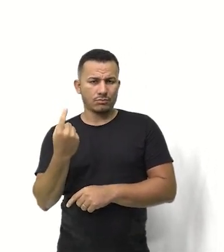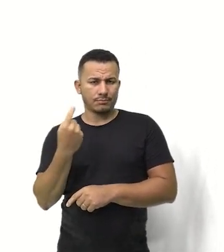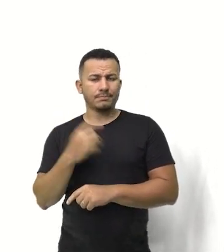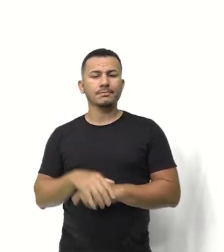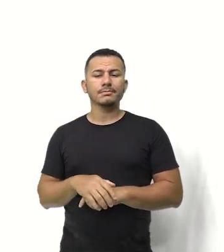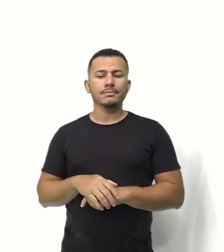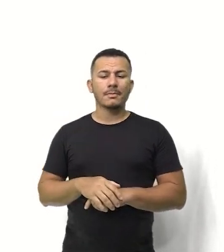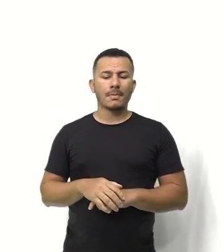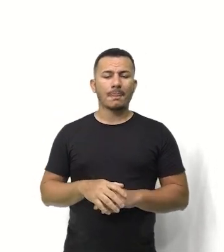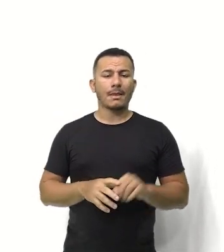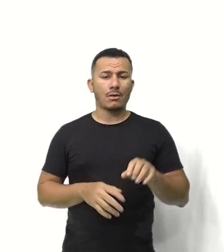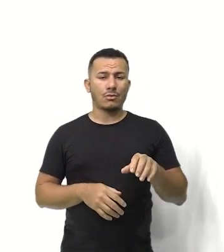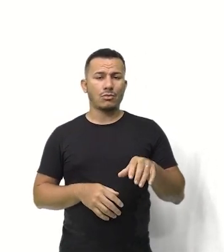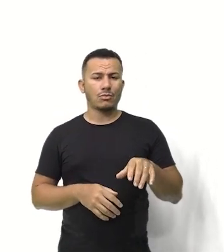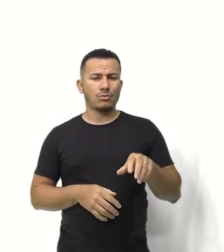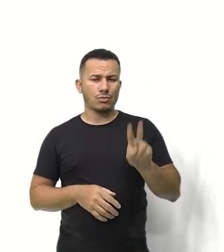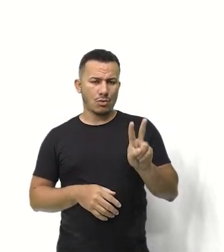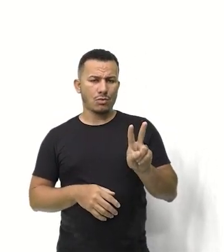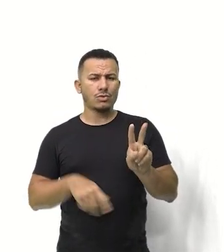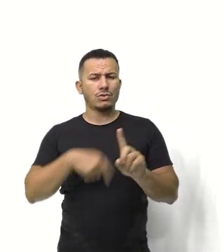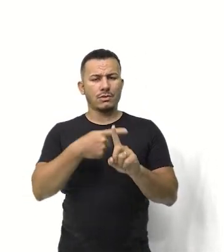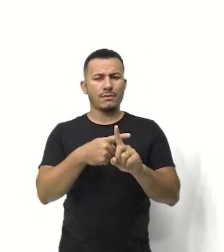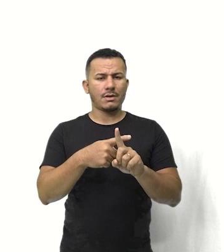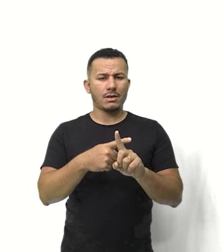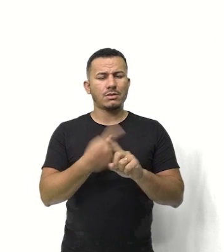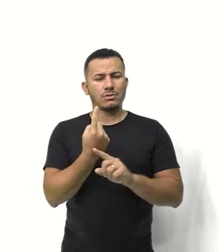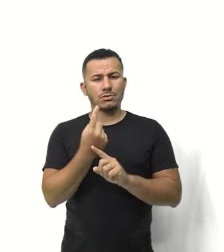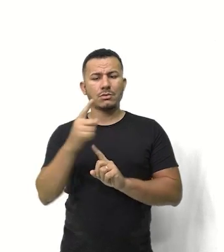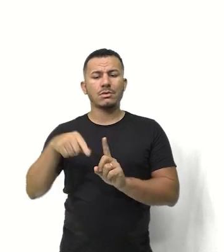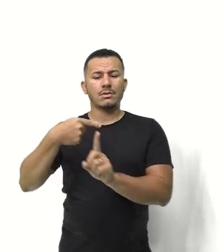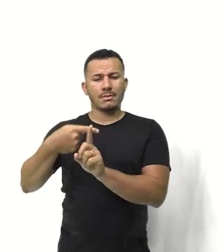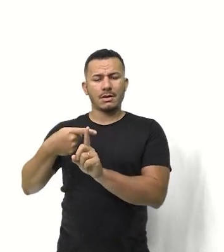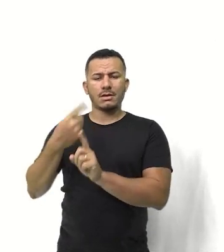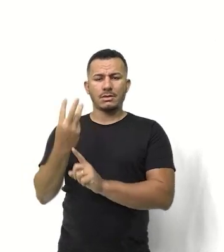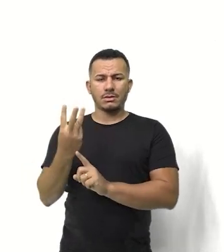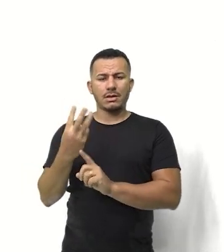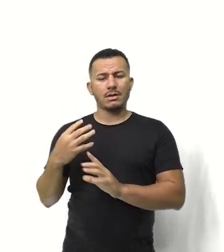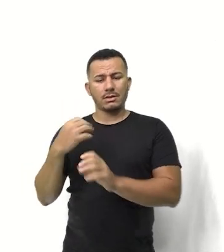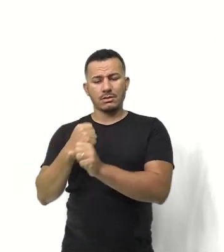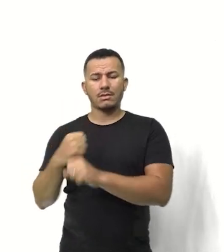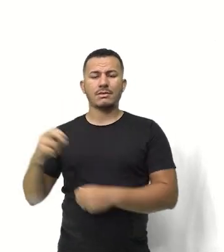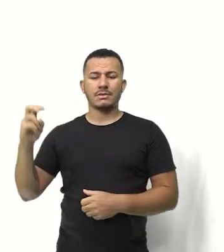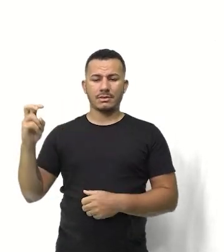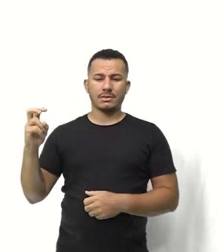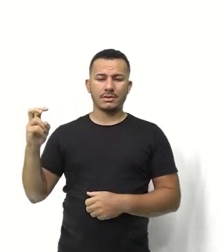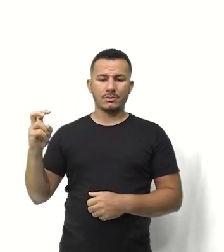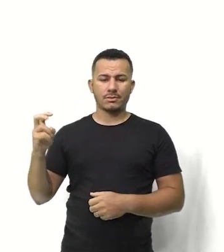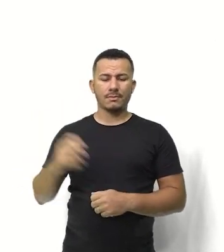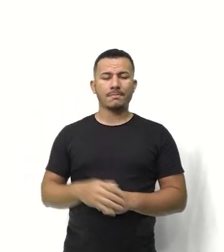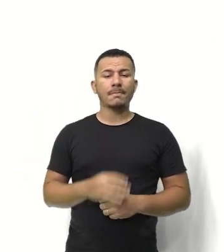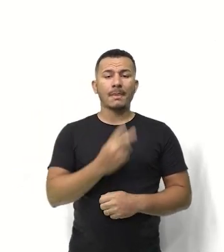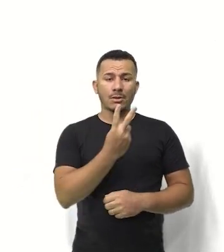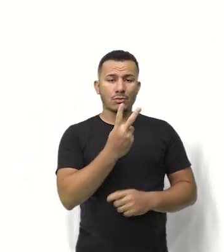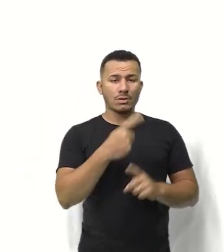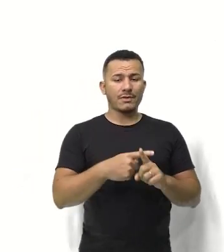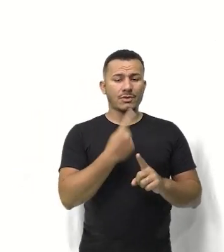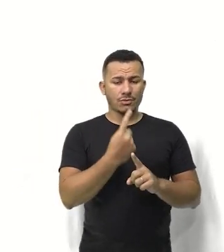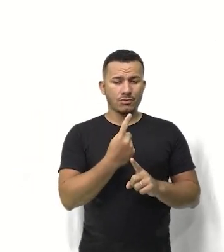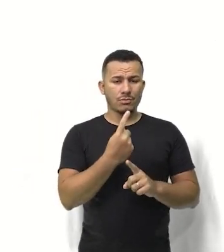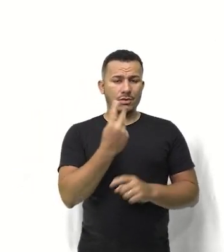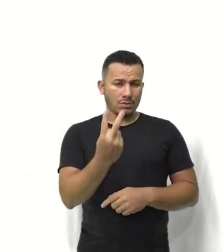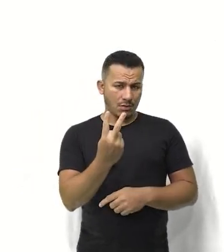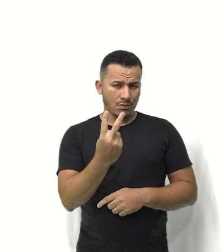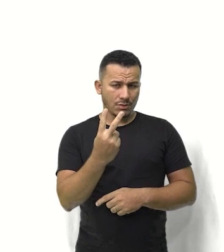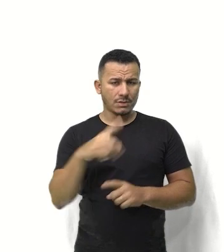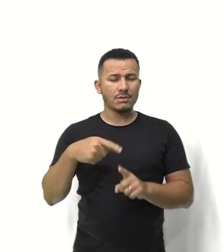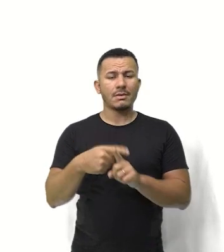a 1. Vamos testar. Então, 2 substitui vezes 1 mais 3 é igual a 5. 2 vezes